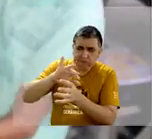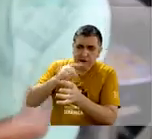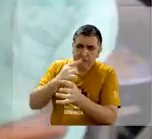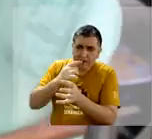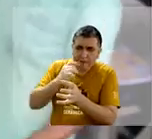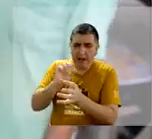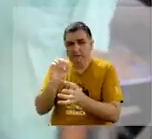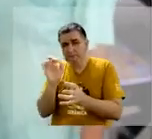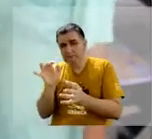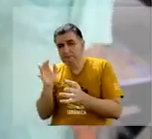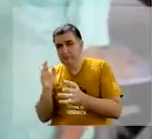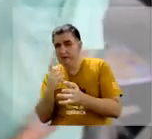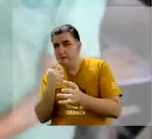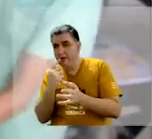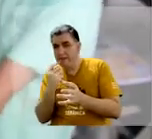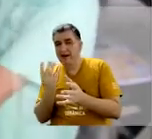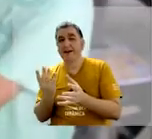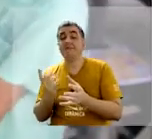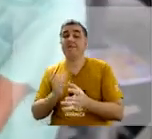nelas. Fica manchada.